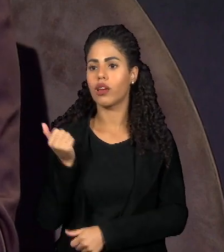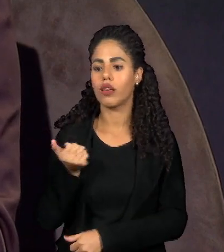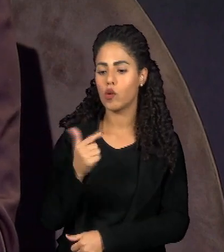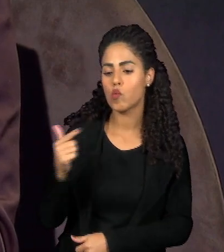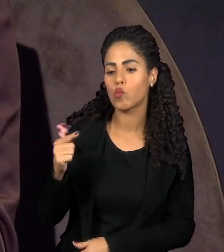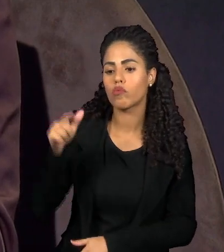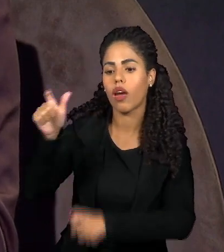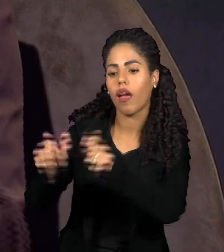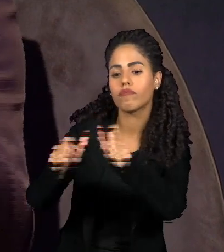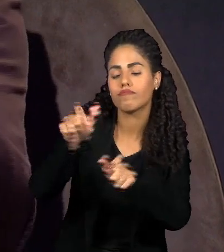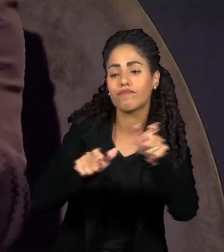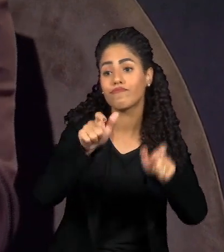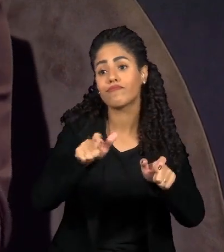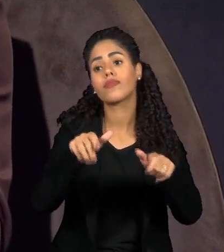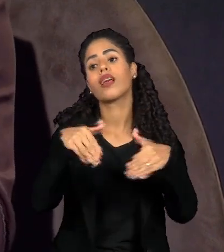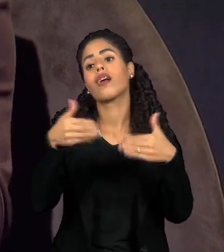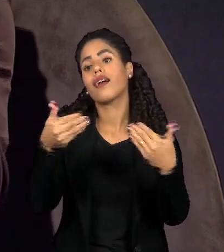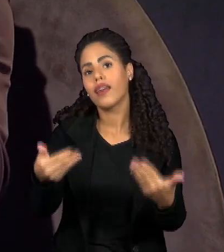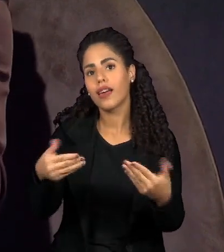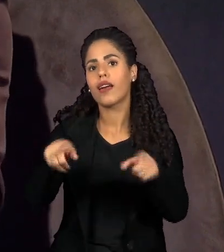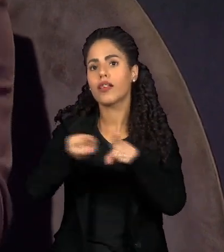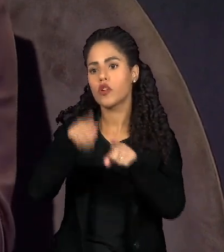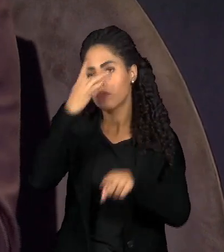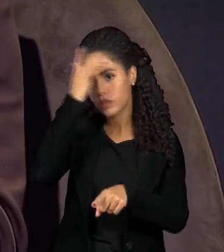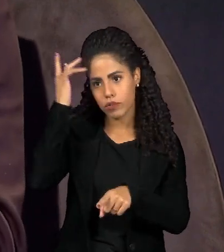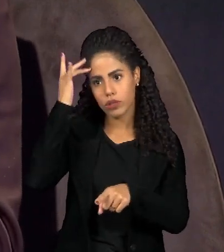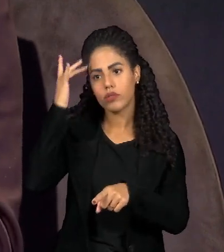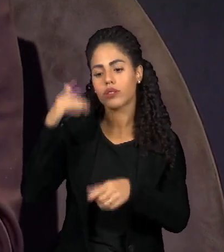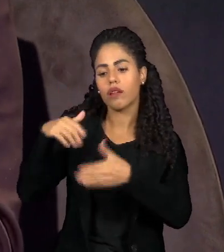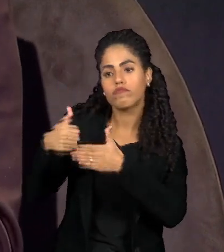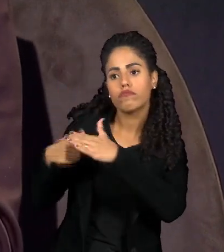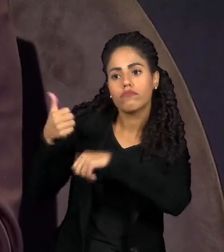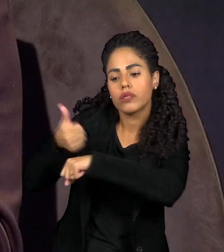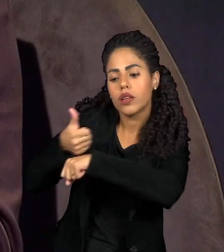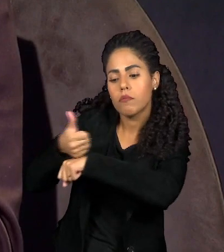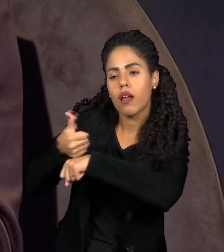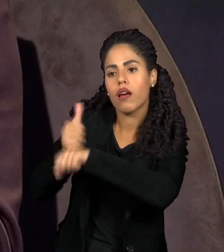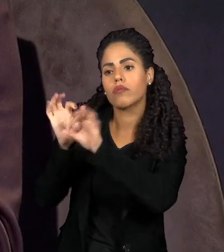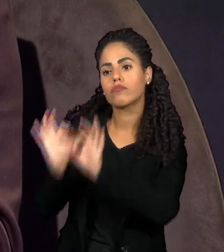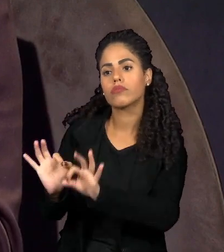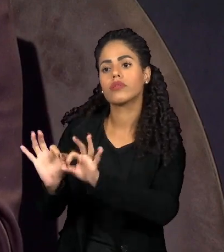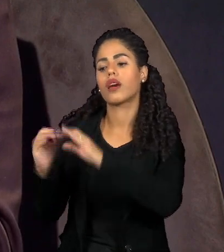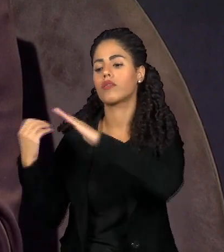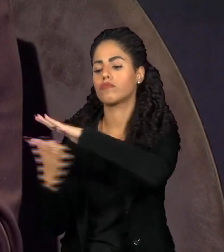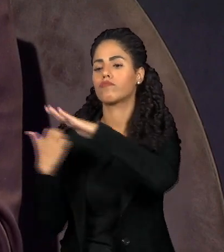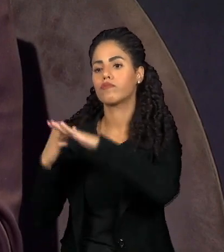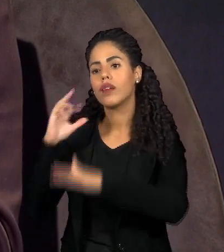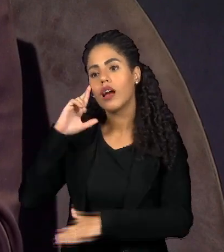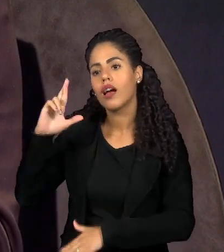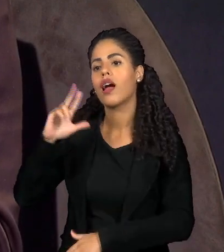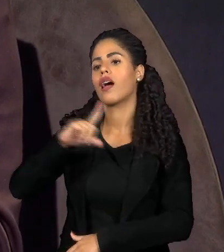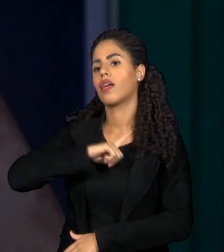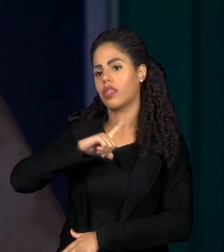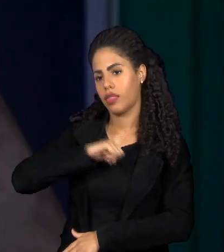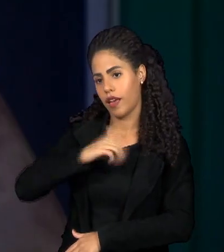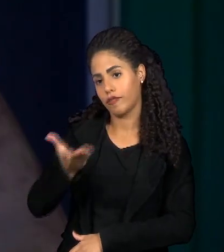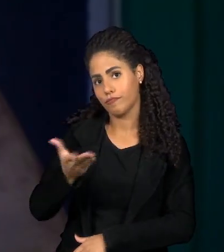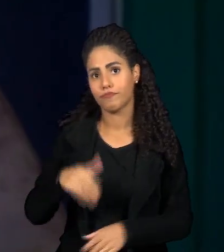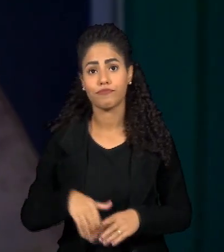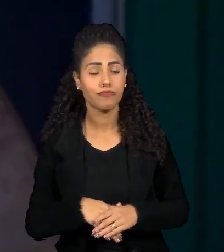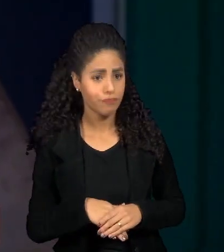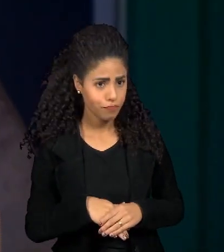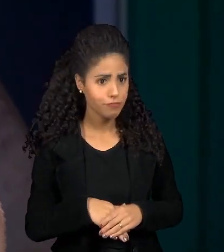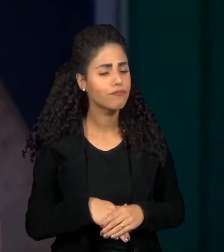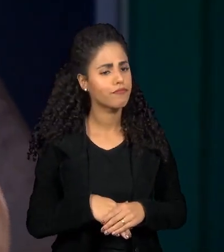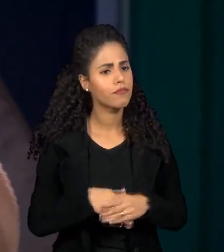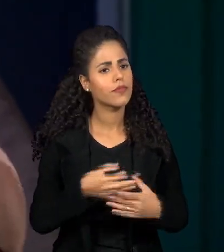certos espaços, e profissionais mesmo de ponta, né, dentro desse setor. Ainda existe muitos pontos ainda a se melhorar. Doutora Ana, a gente